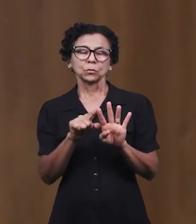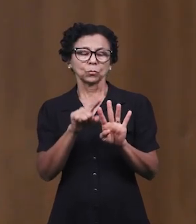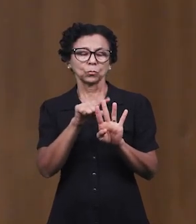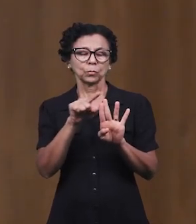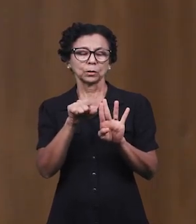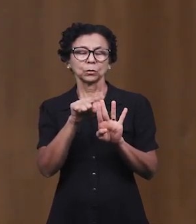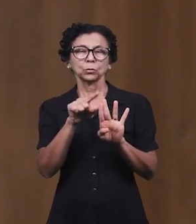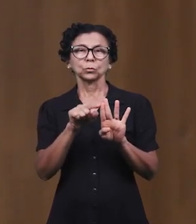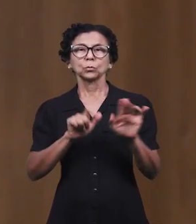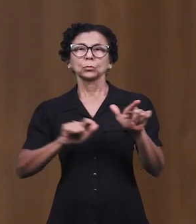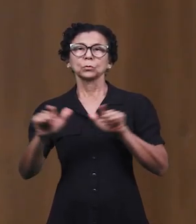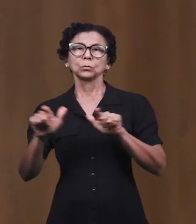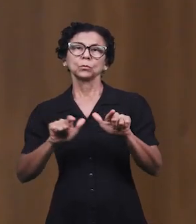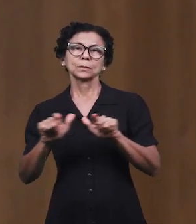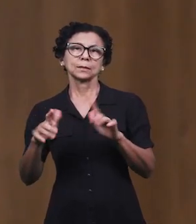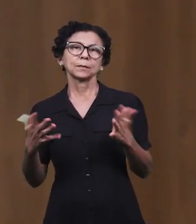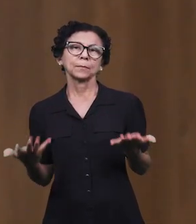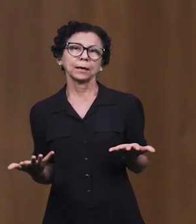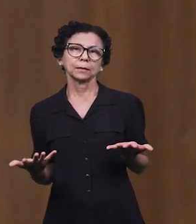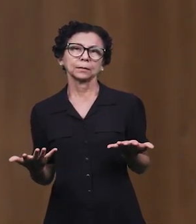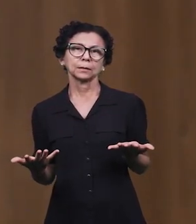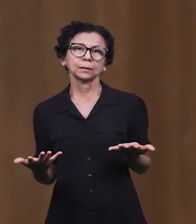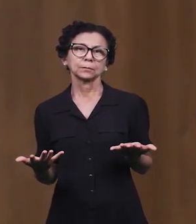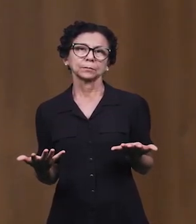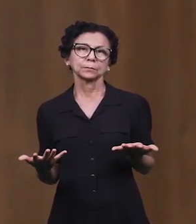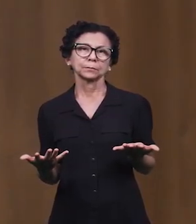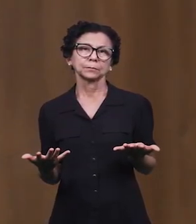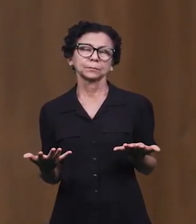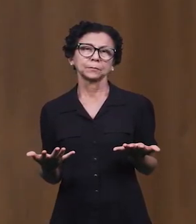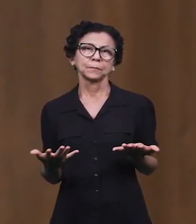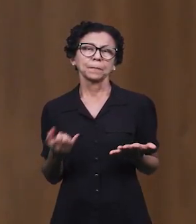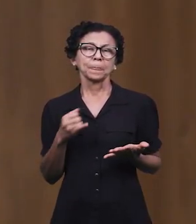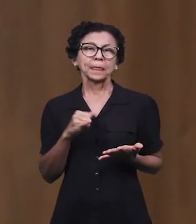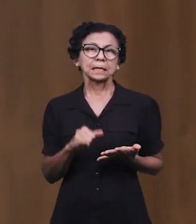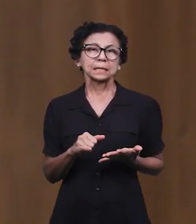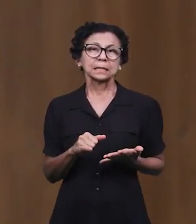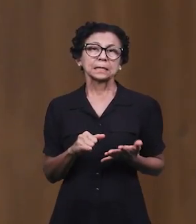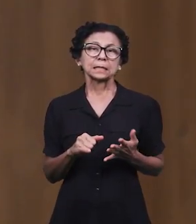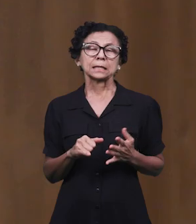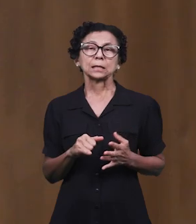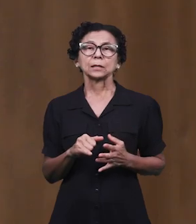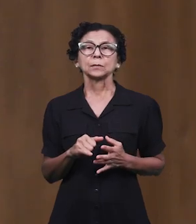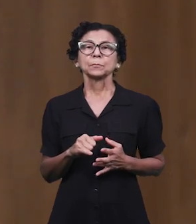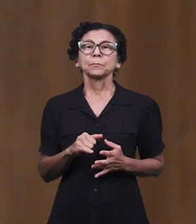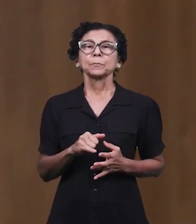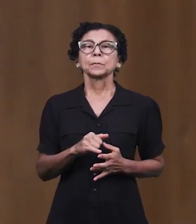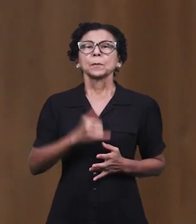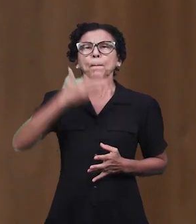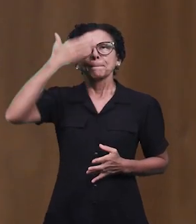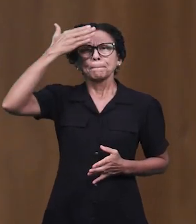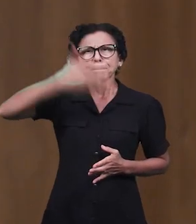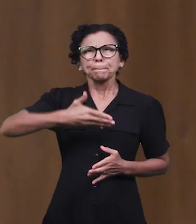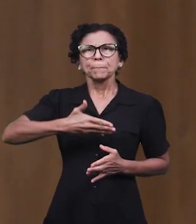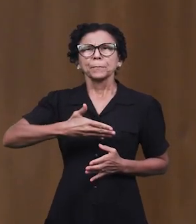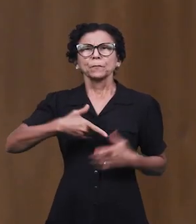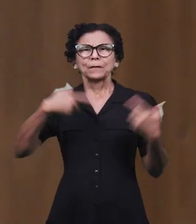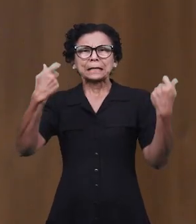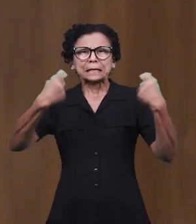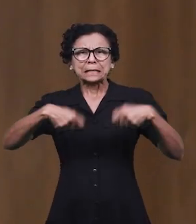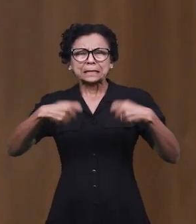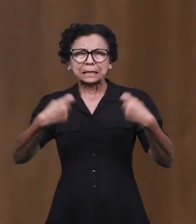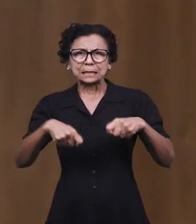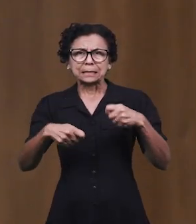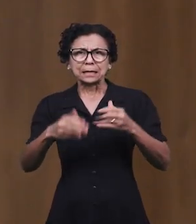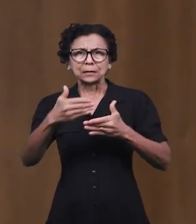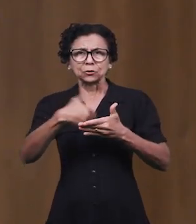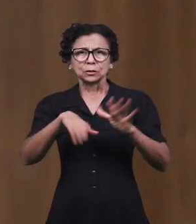cada pessoa da família de 1/4 do salário mínimo, se a pessoa provar que existem necessidades, que existem despesas superiores